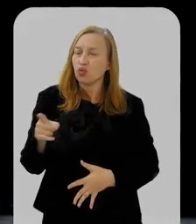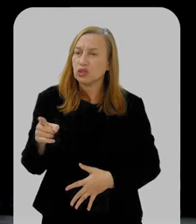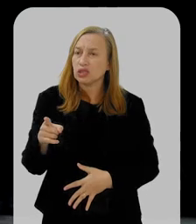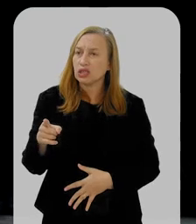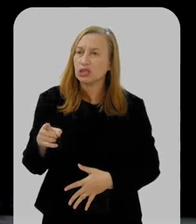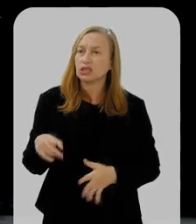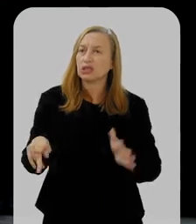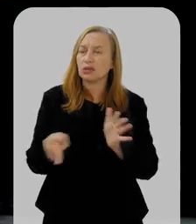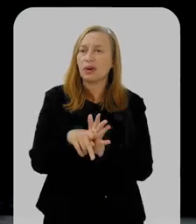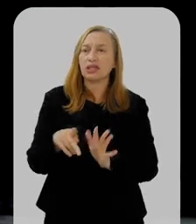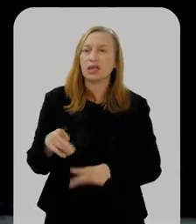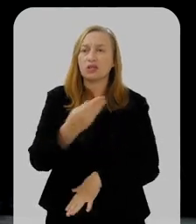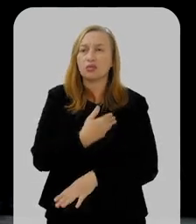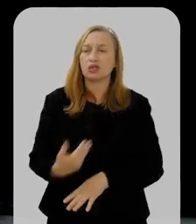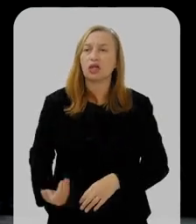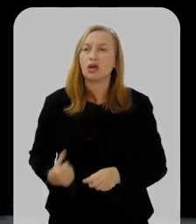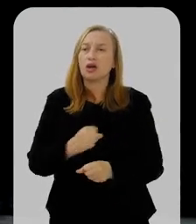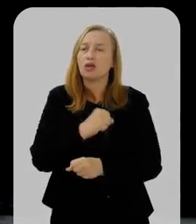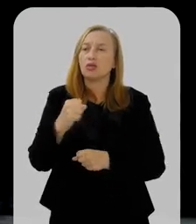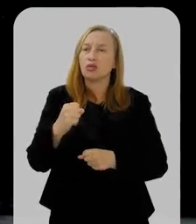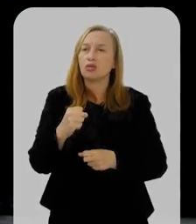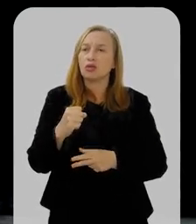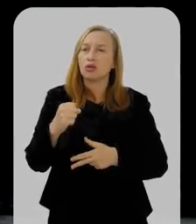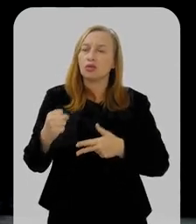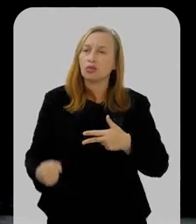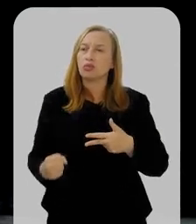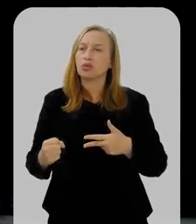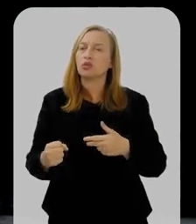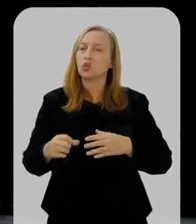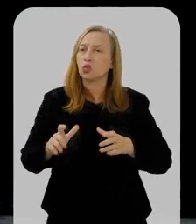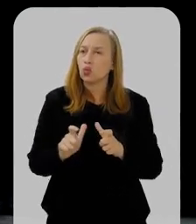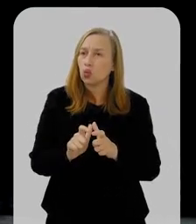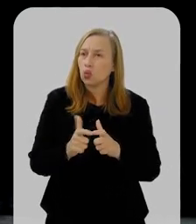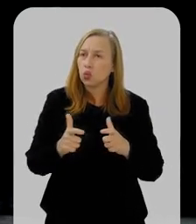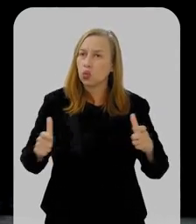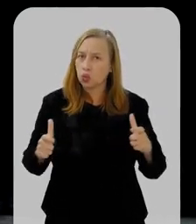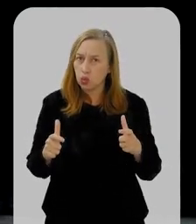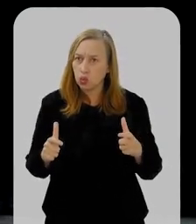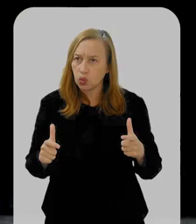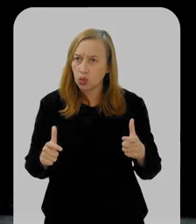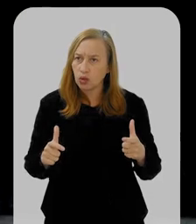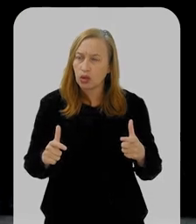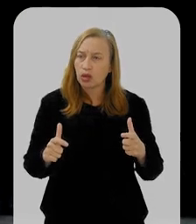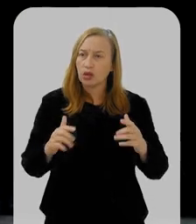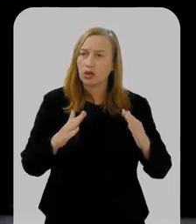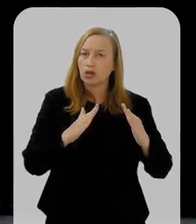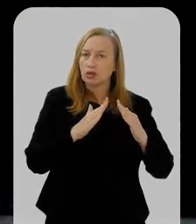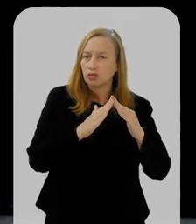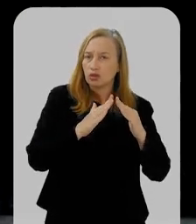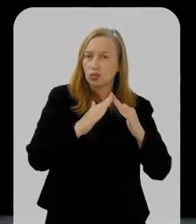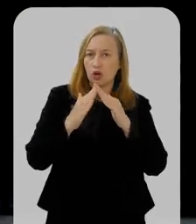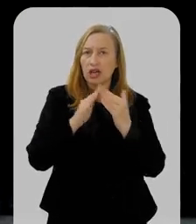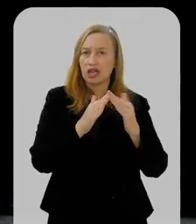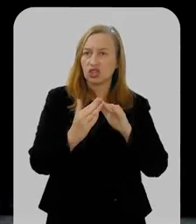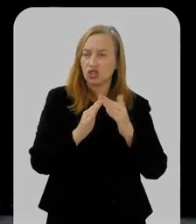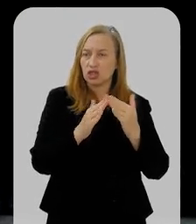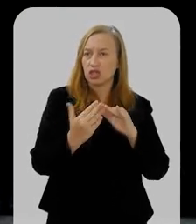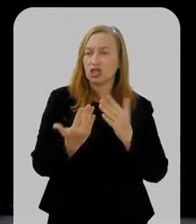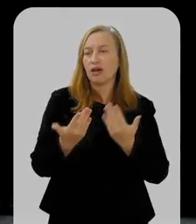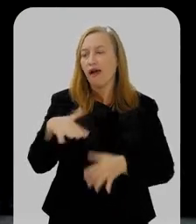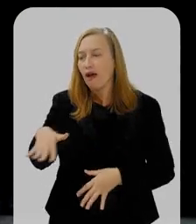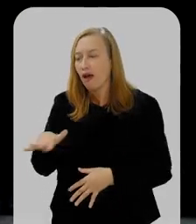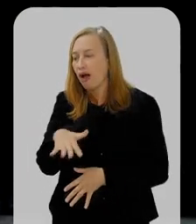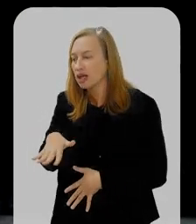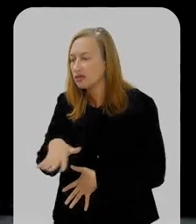que vocês, que são parte do poder público, têm enfrentado essa questão sobre o crescimento desordenado, esse crescimento urbano desordenado? A gente